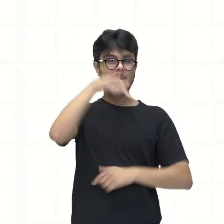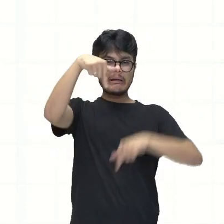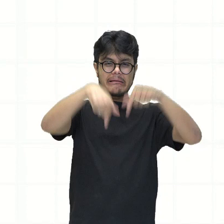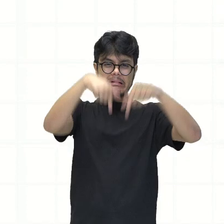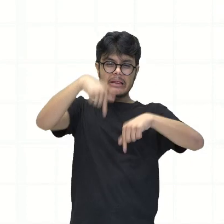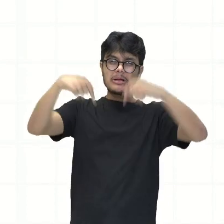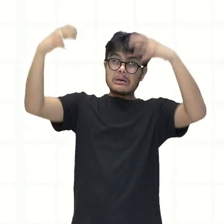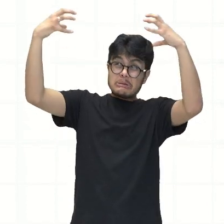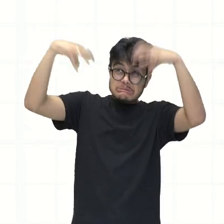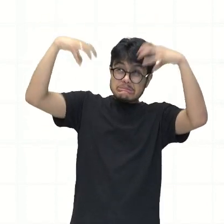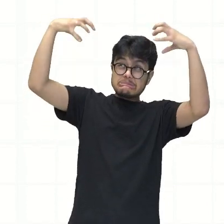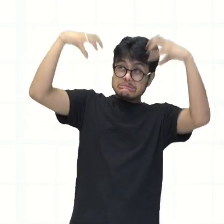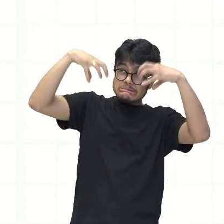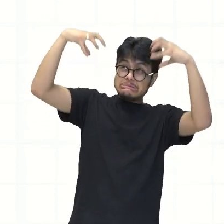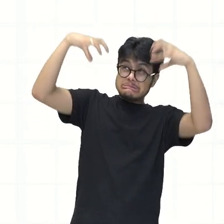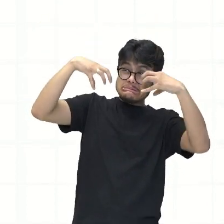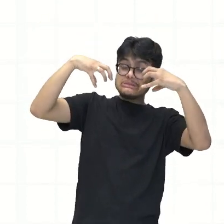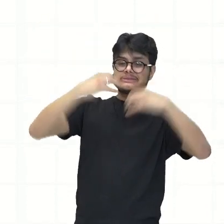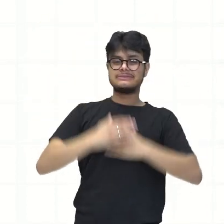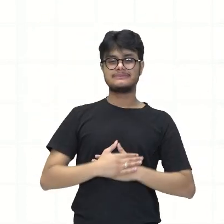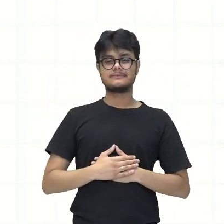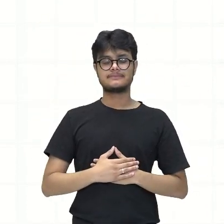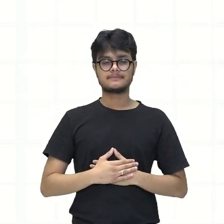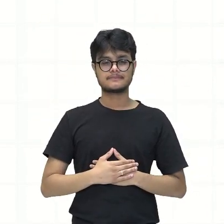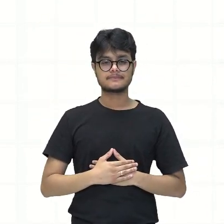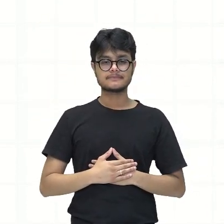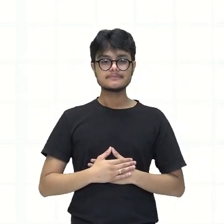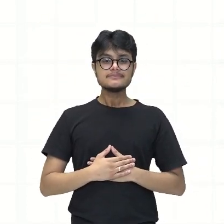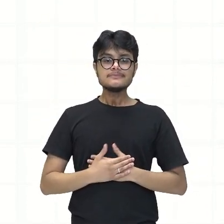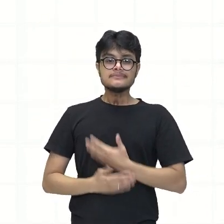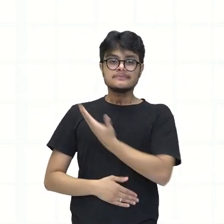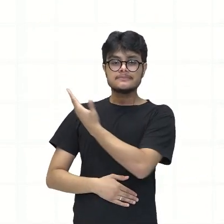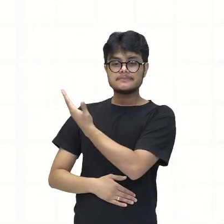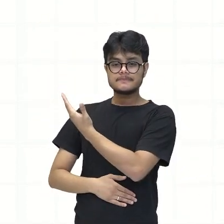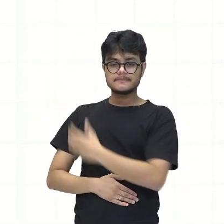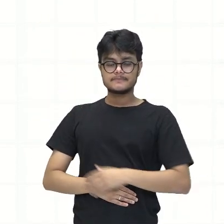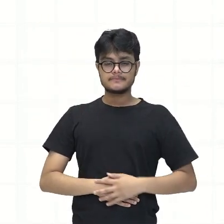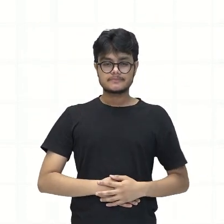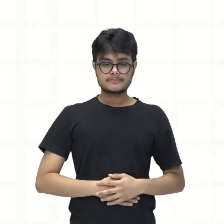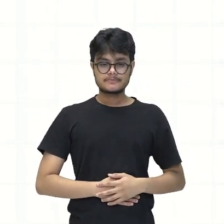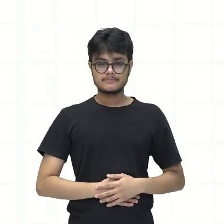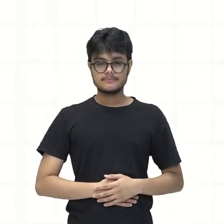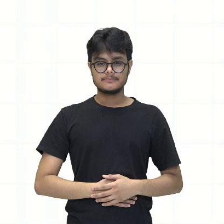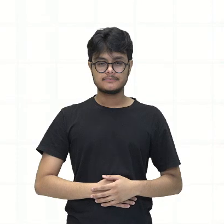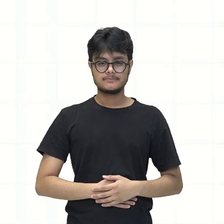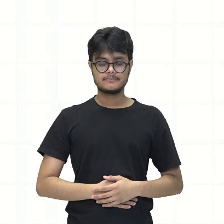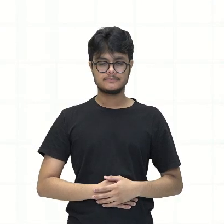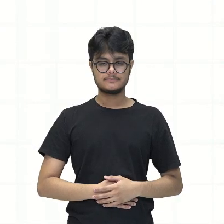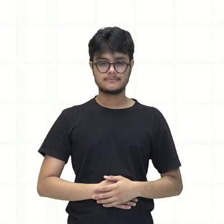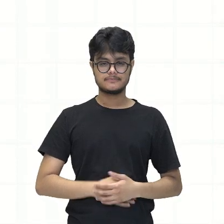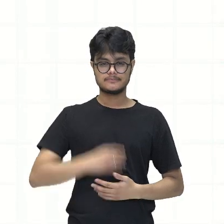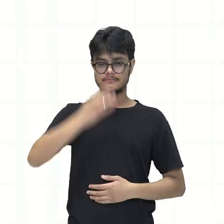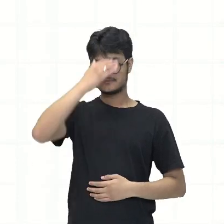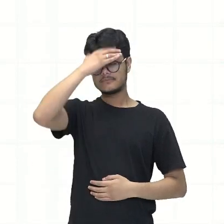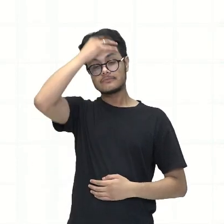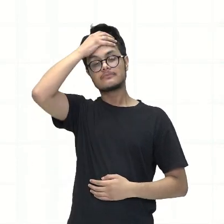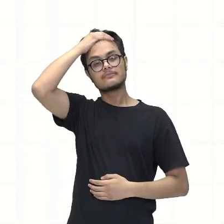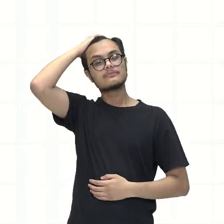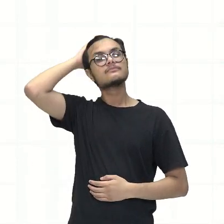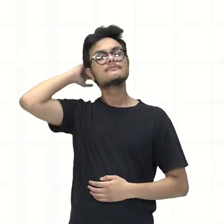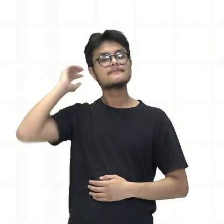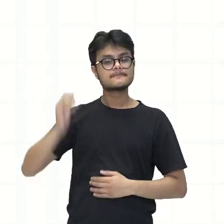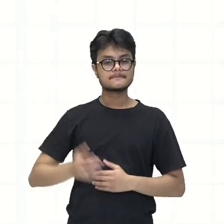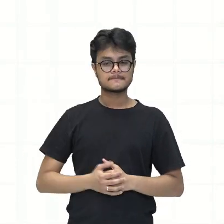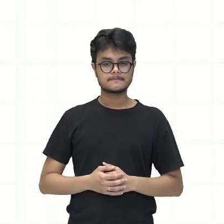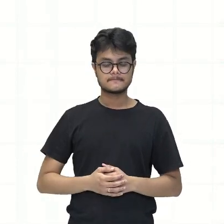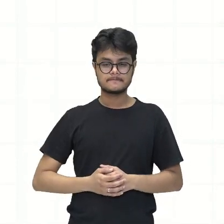de enxofre, nitrogênio, que são liberados aí na fumaça. Quando eles chegam na atmosfera, eles sofrem reações químicas